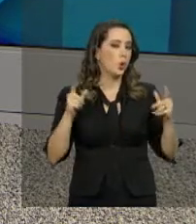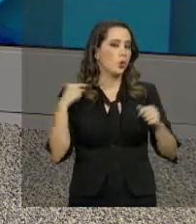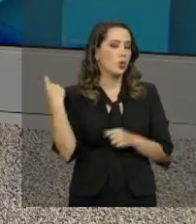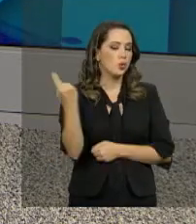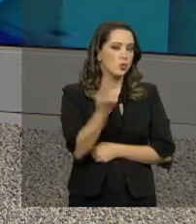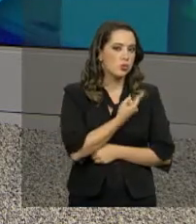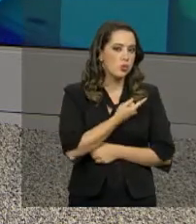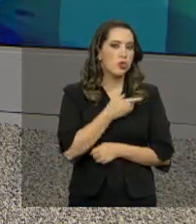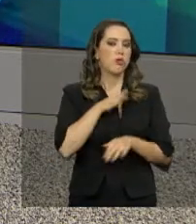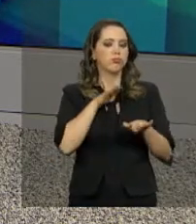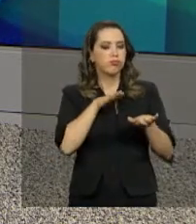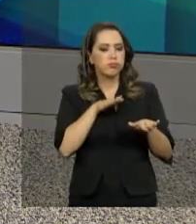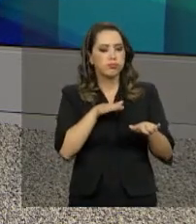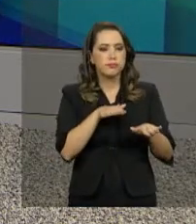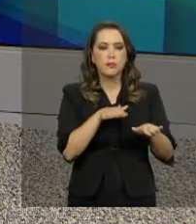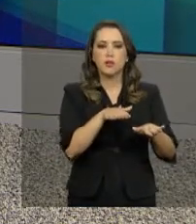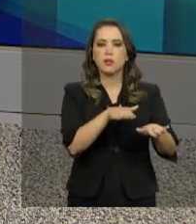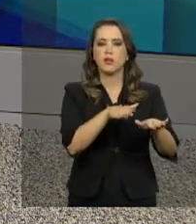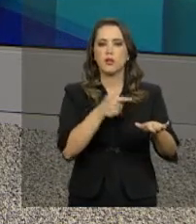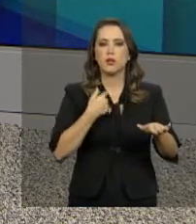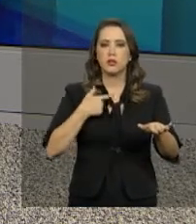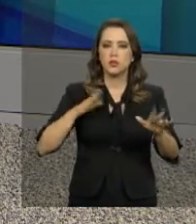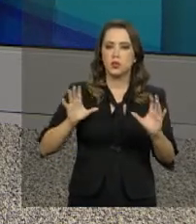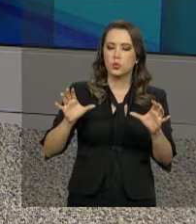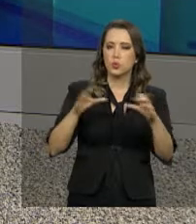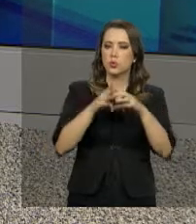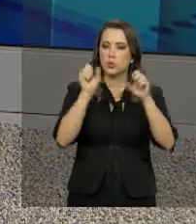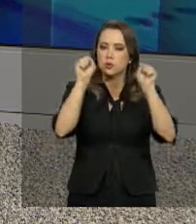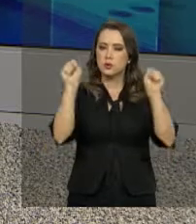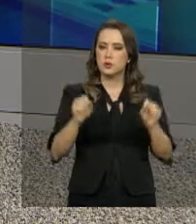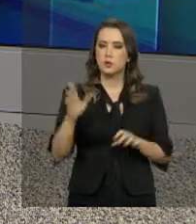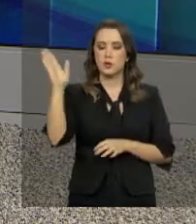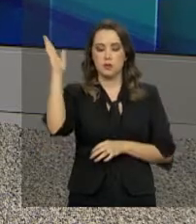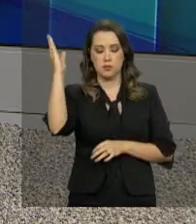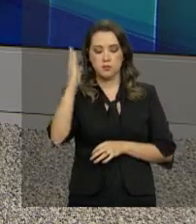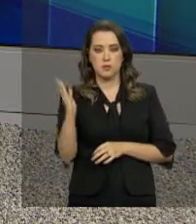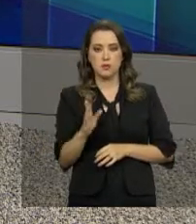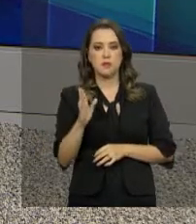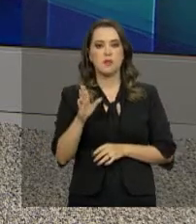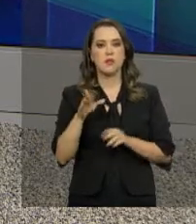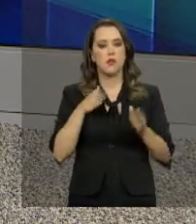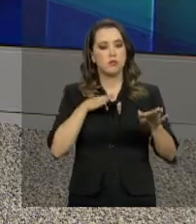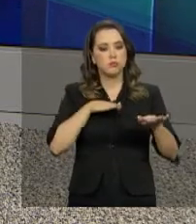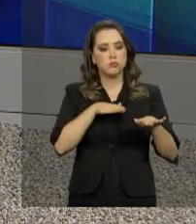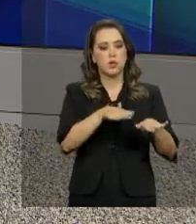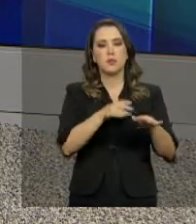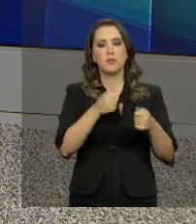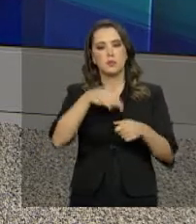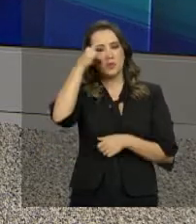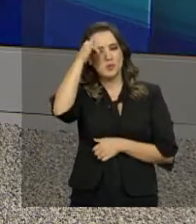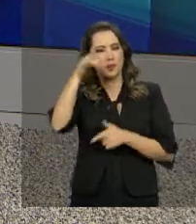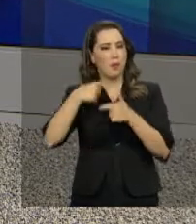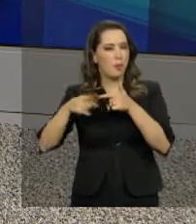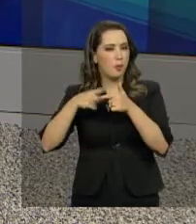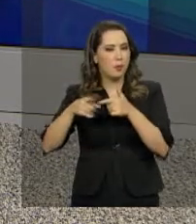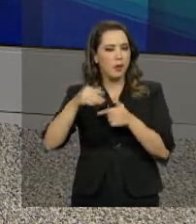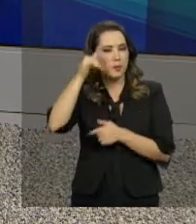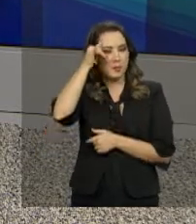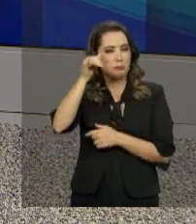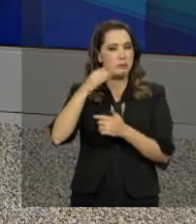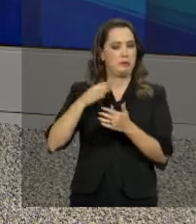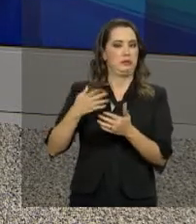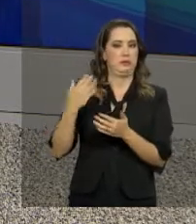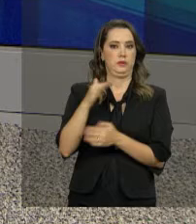como nos locomovemos somos parte do sistema nacional de trânsito e precisamos evitar a imprudência para reduzir acidentes e